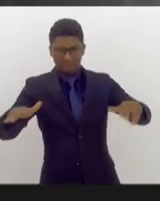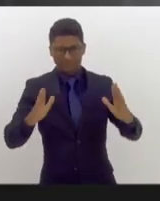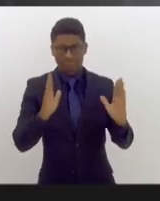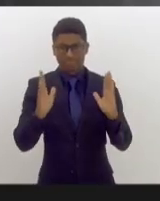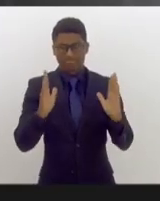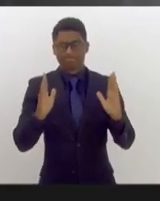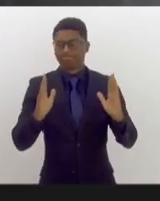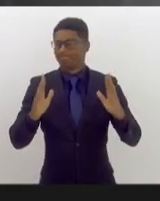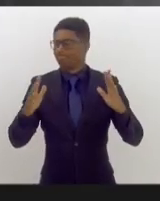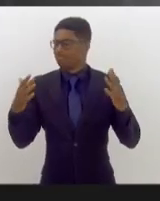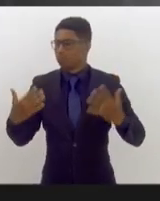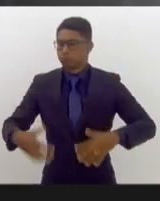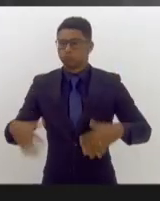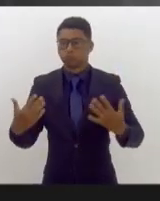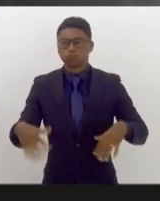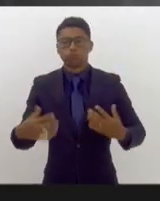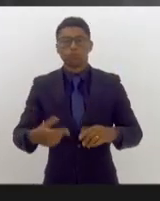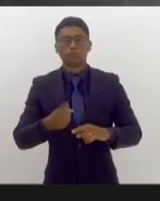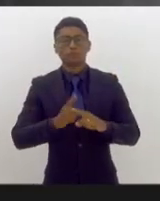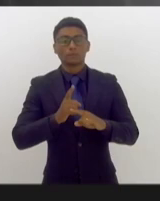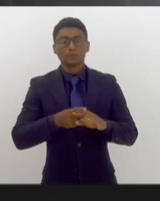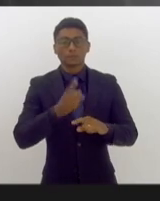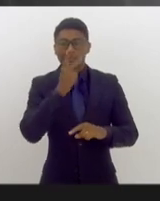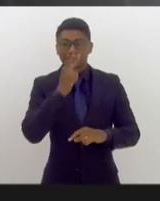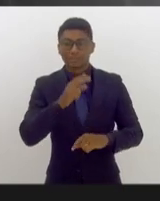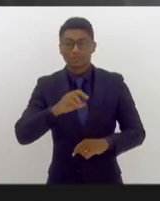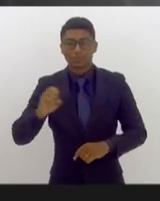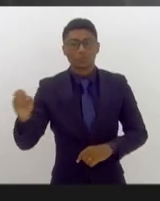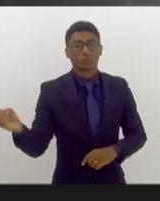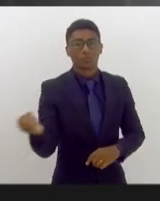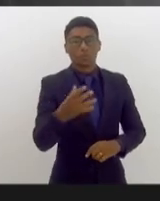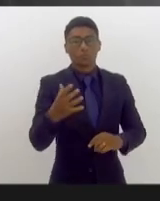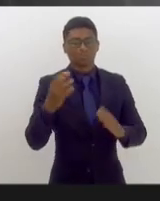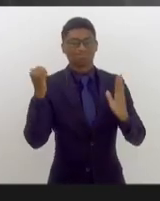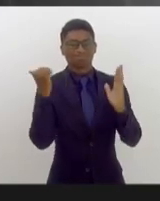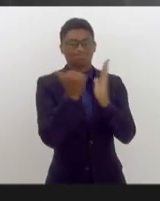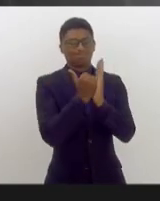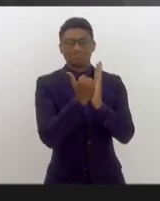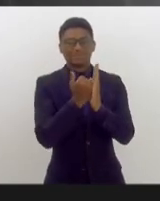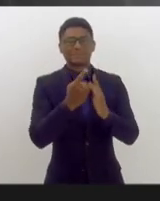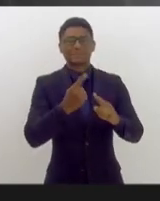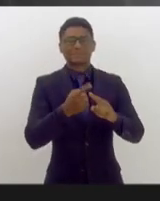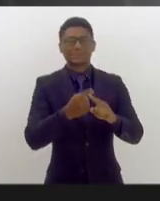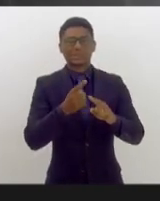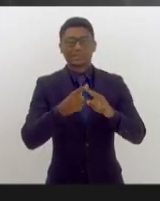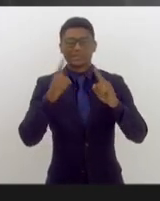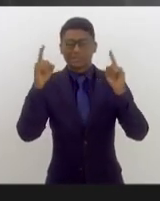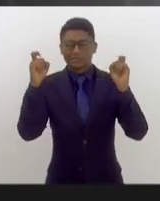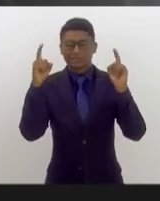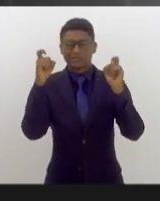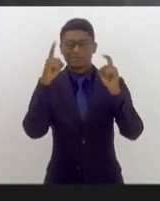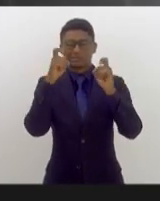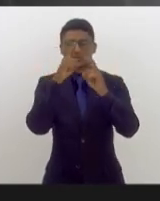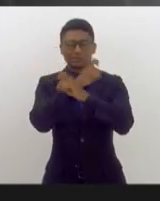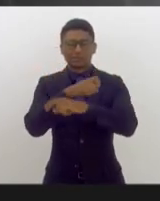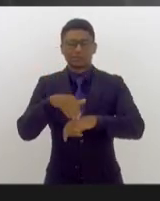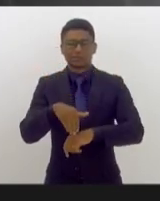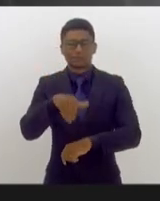Ela estabeleceu um novo marco na dificuldade do processo educacional. E está dado aí,